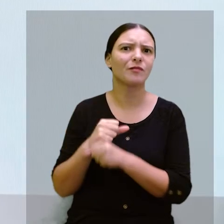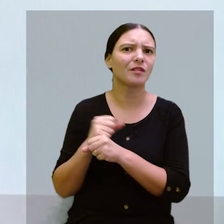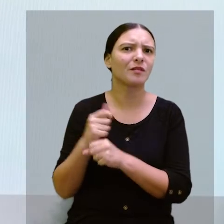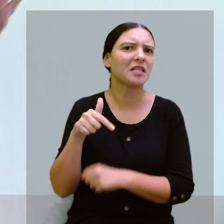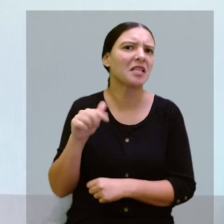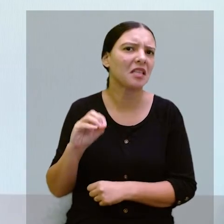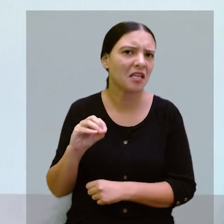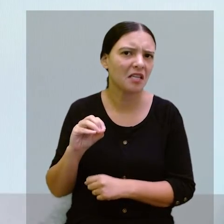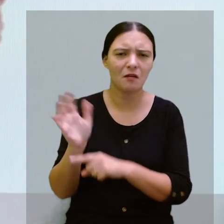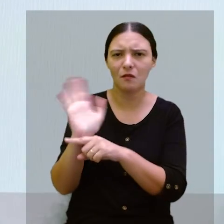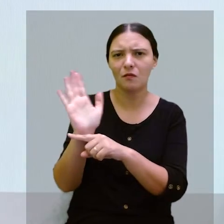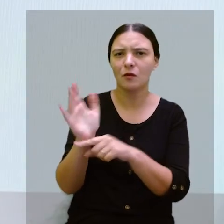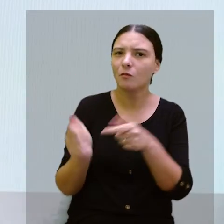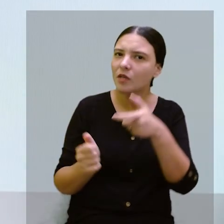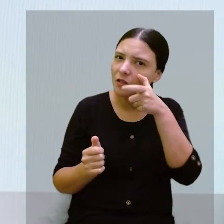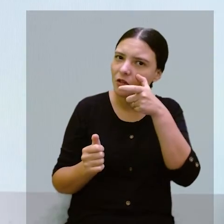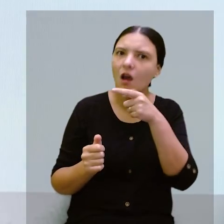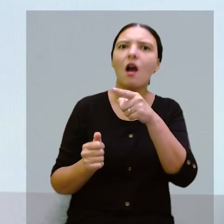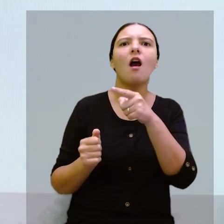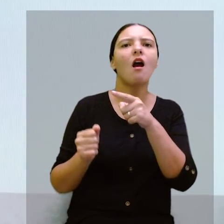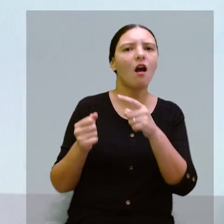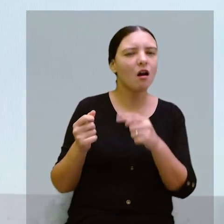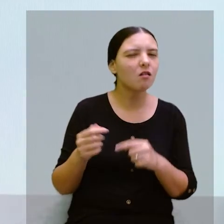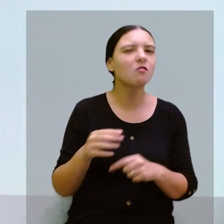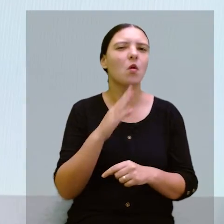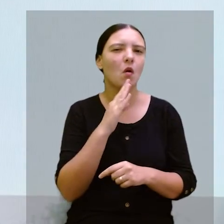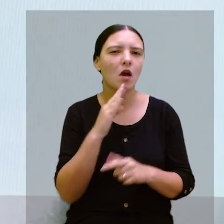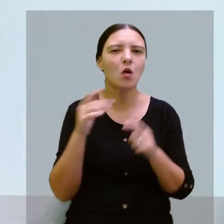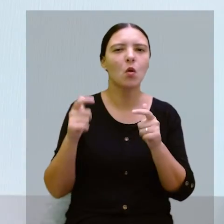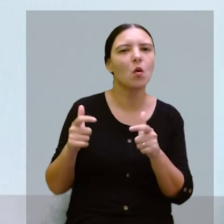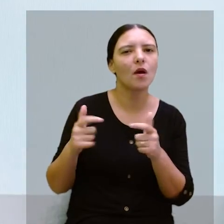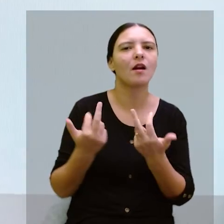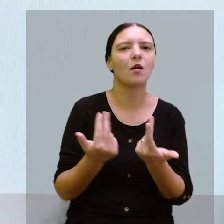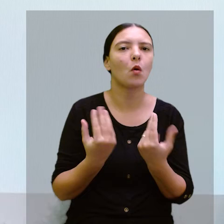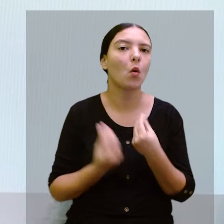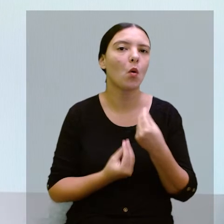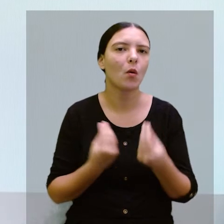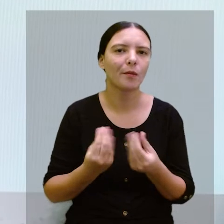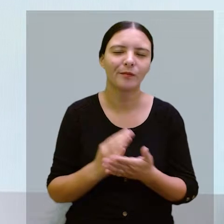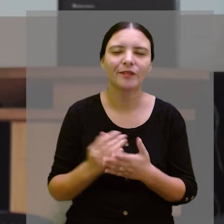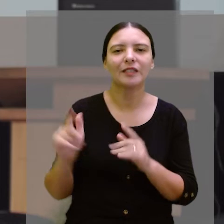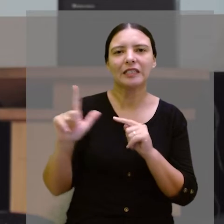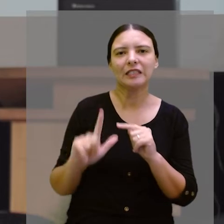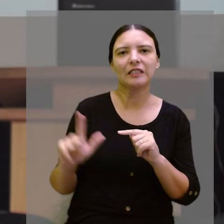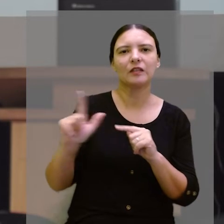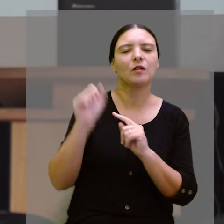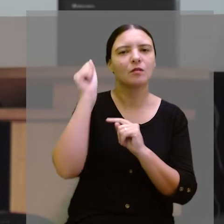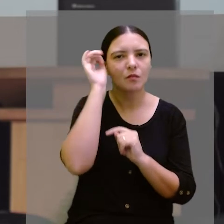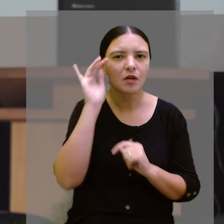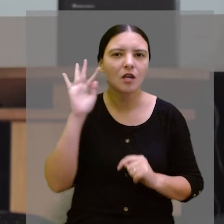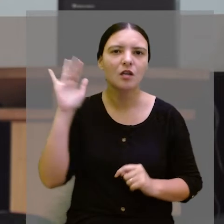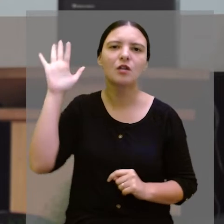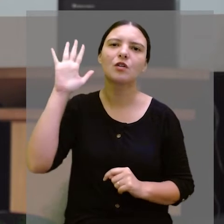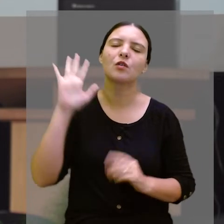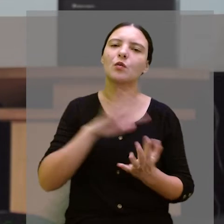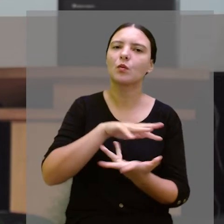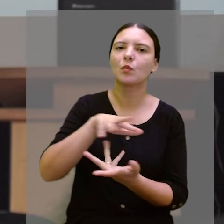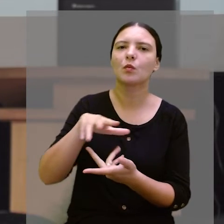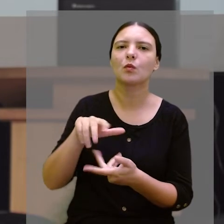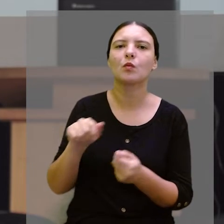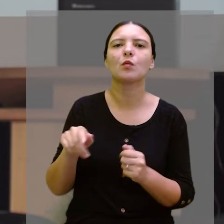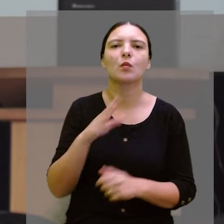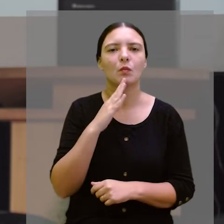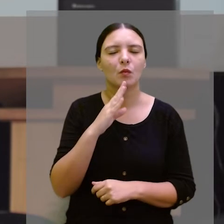ver filmes dessa época, dessa cidade, para ter uma ideia. Então, a literatura, em alguma medida, ajuda a construir uma imagem do mundo, a conhecer o próprio